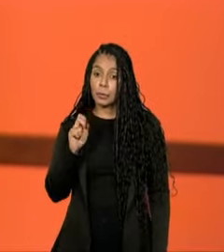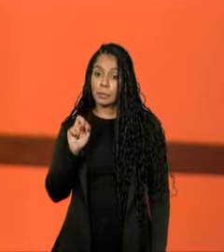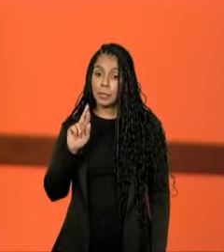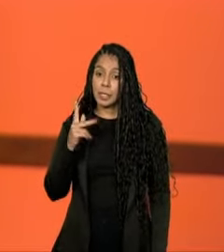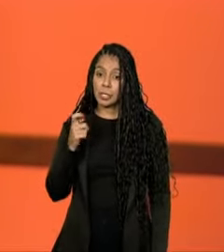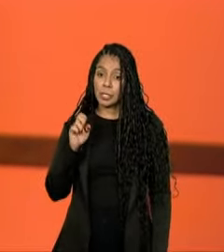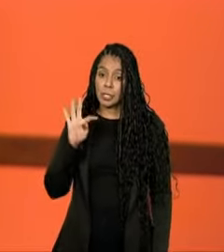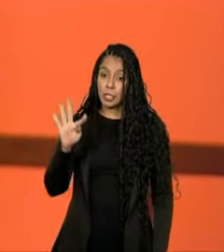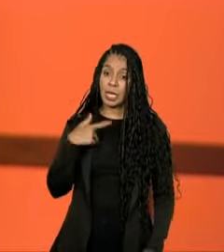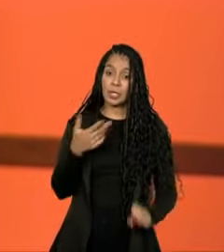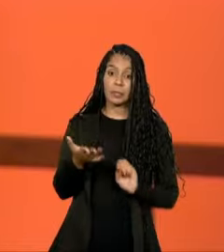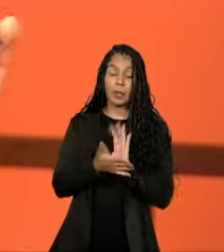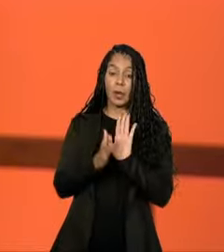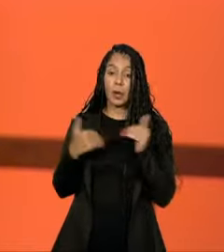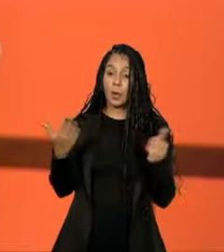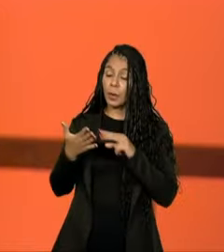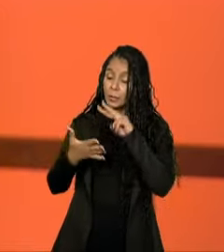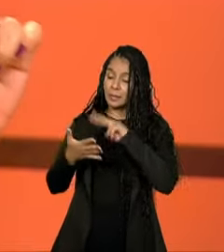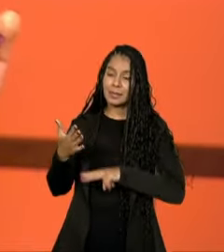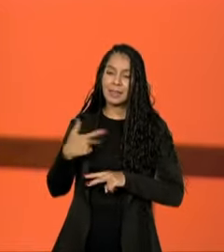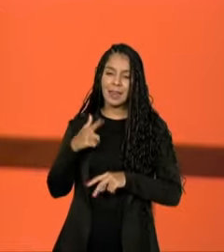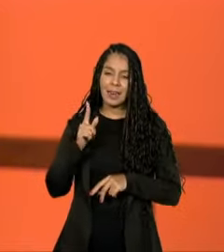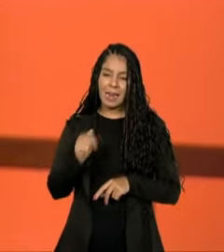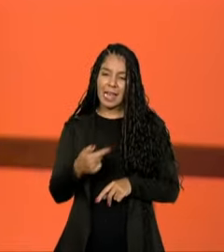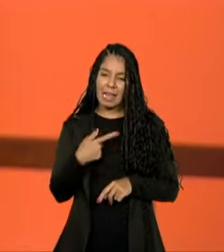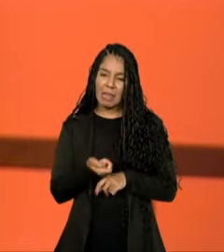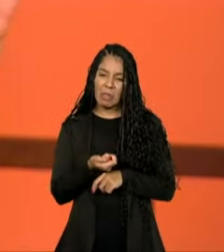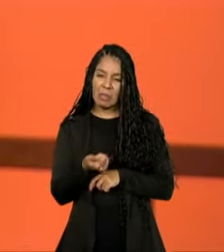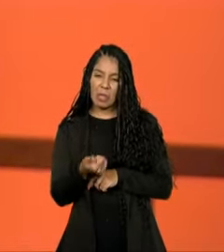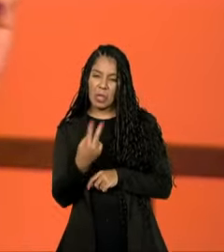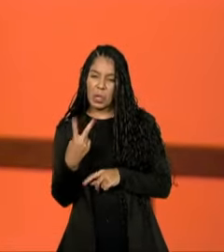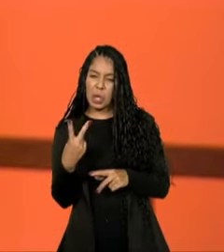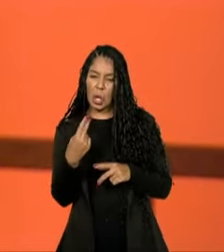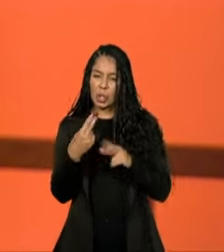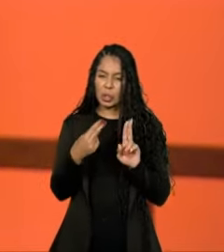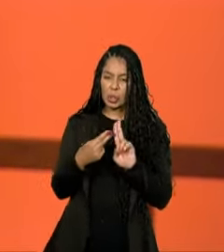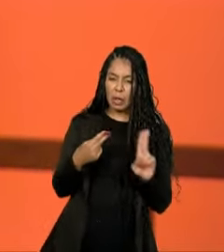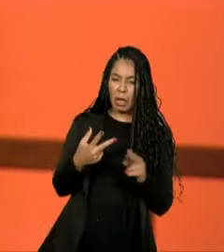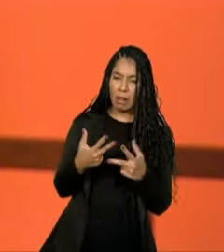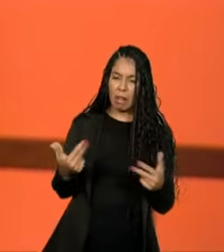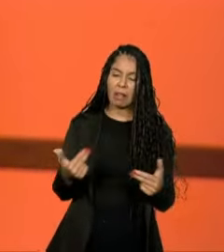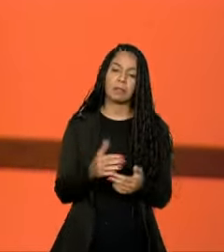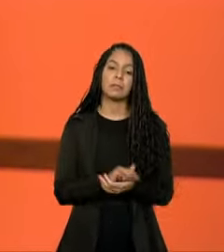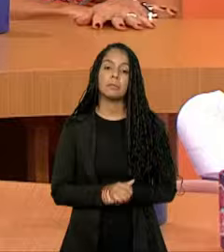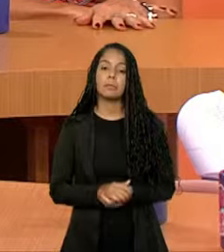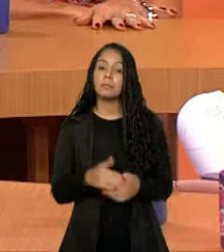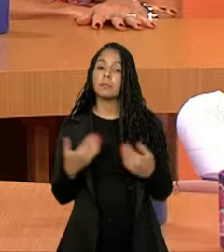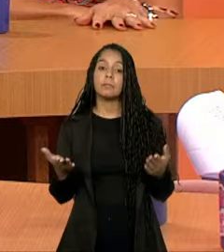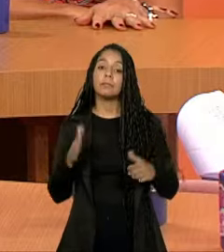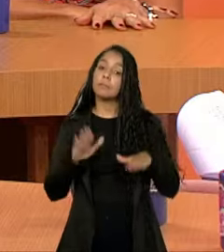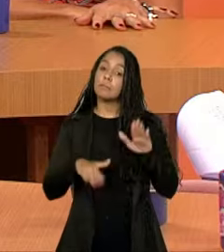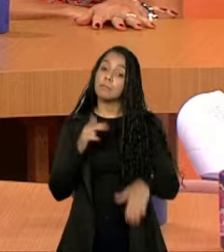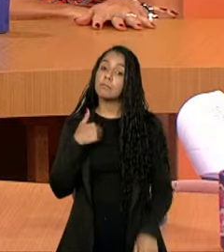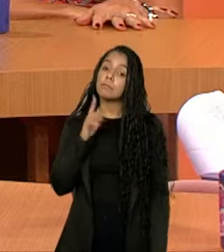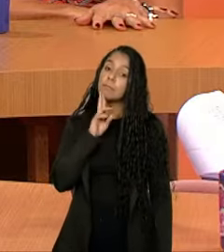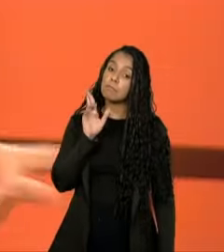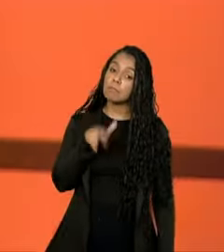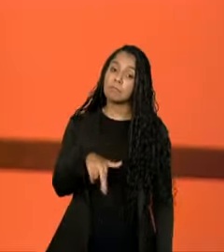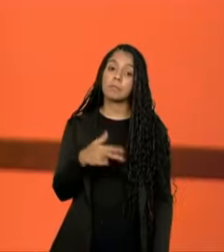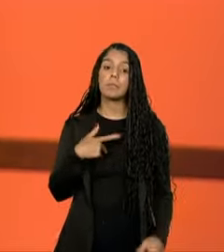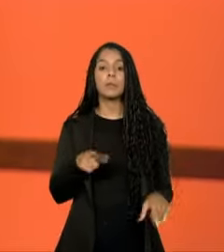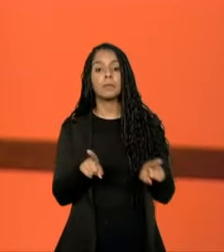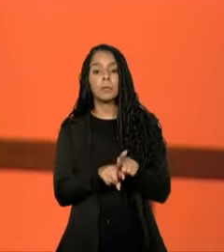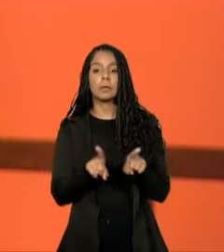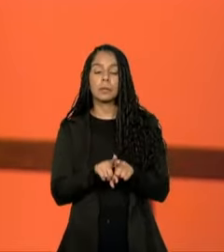uma mensagem que quando você vai ler são aquelas pegadinhas, né, de nomes duplos, que você... E, às vezes, eu respondo, porque aí eu